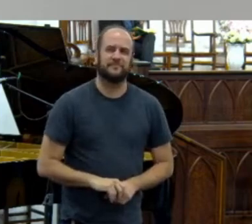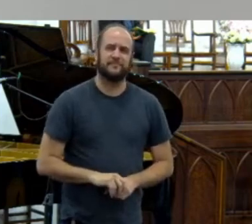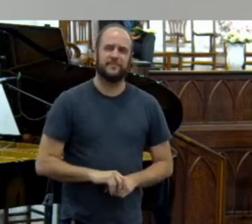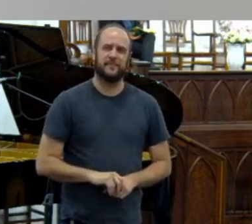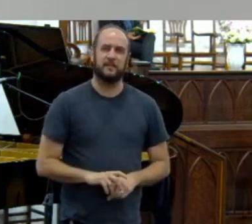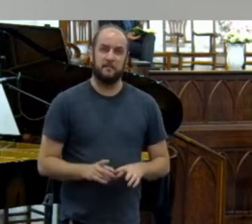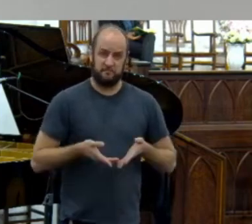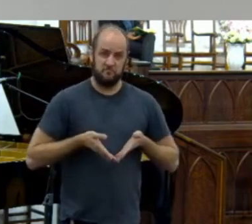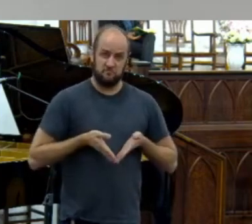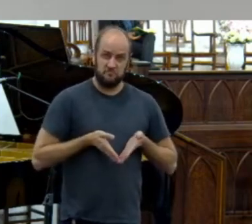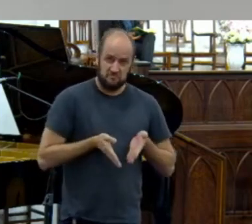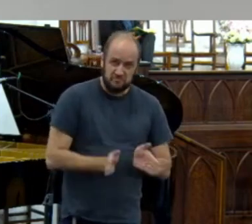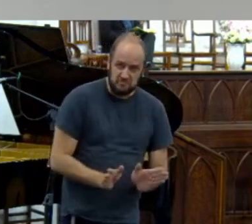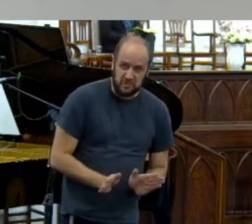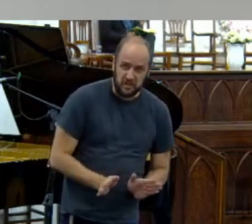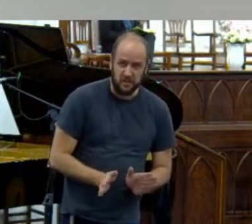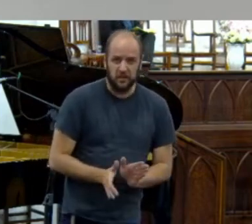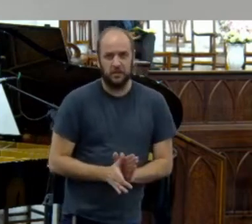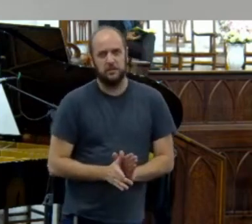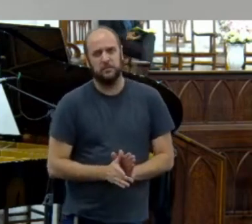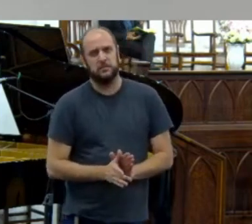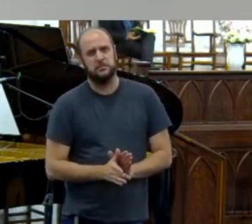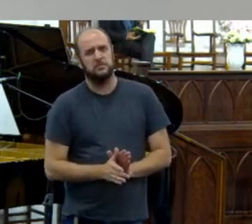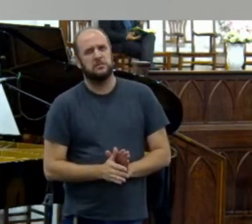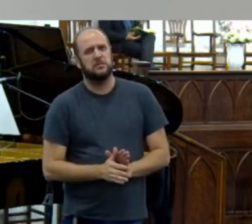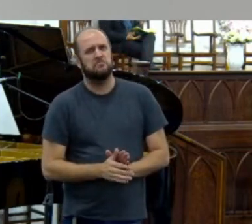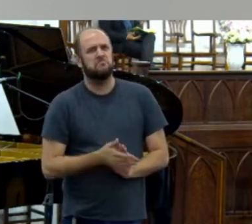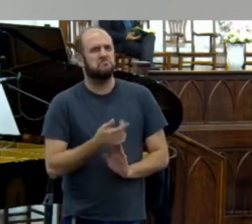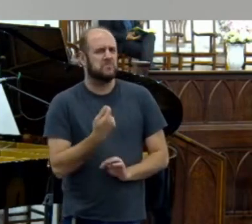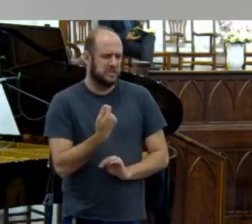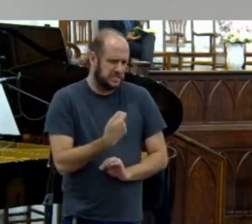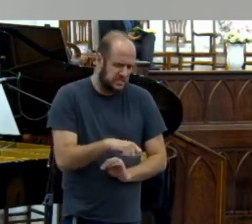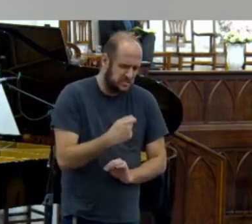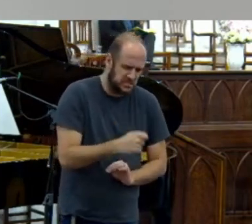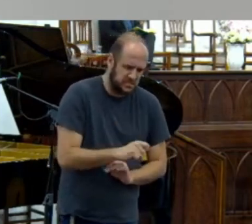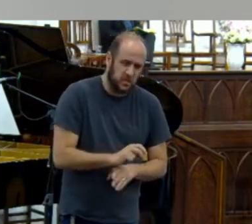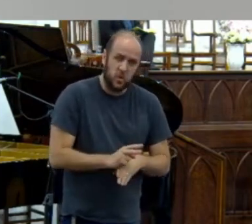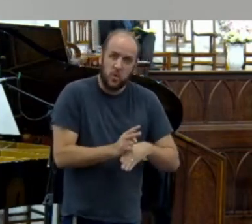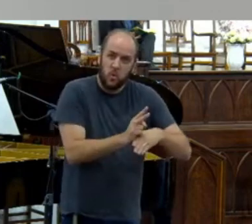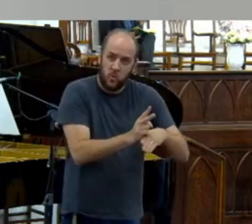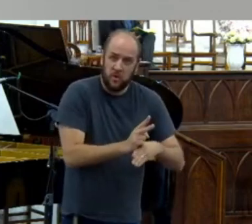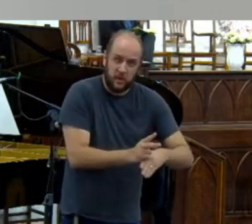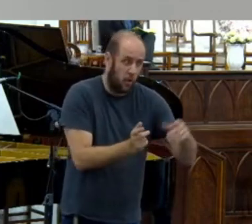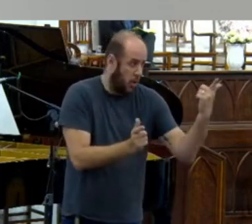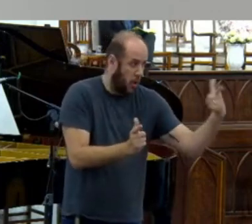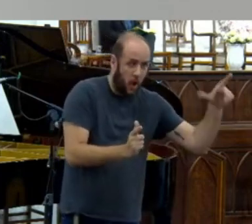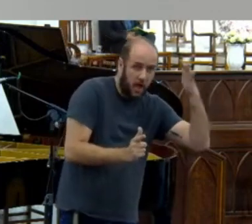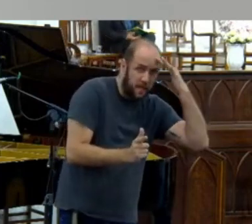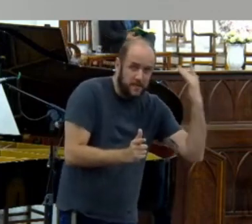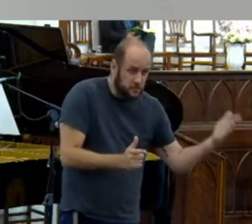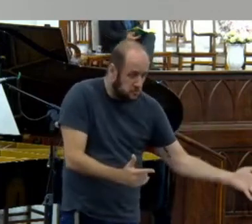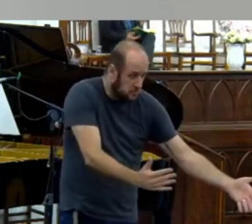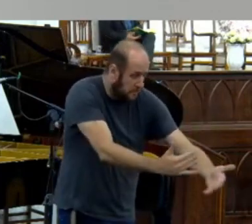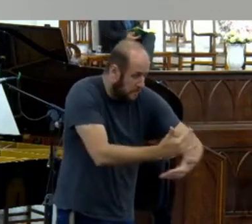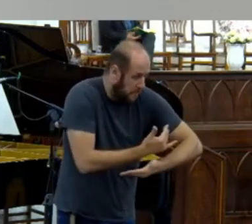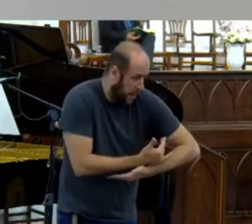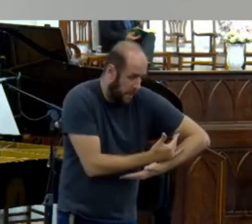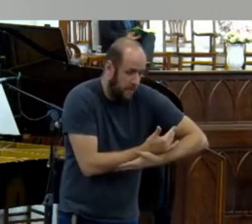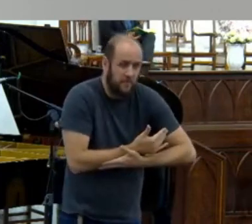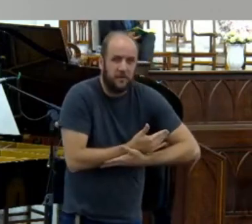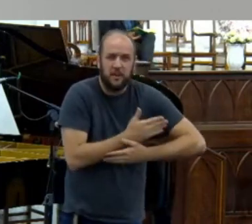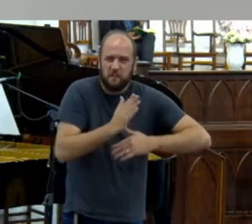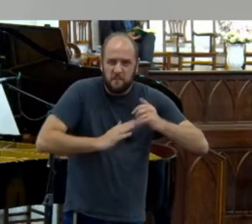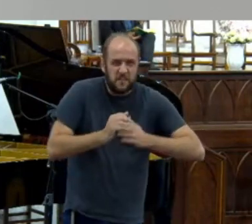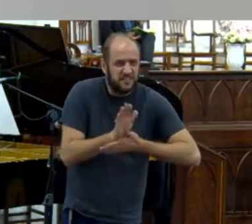Quando nasceste, tiveram que cuidar de ti. Não sabias